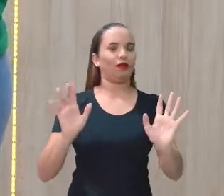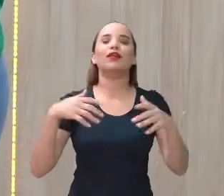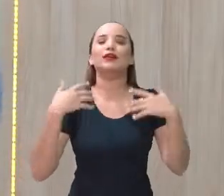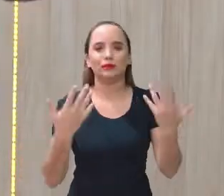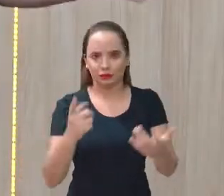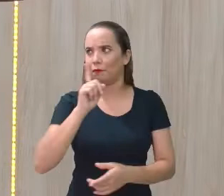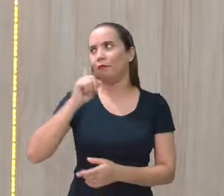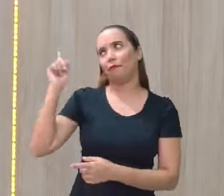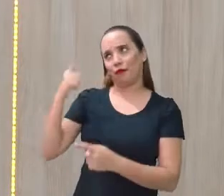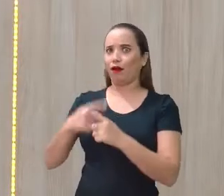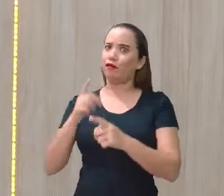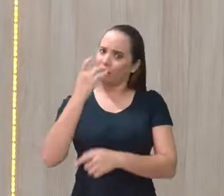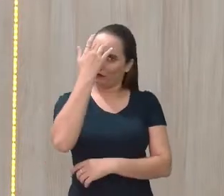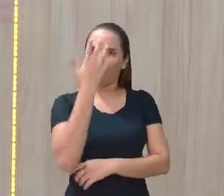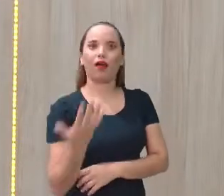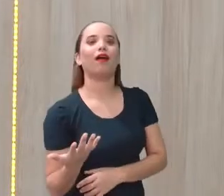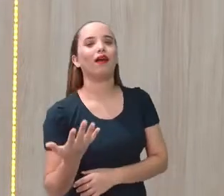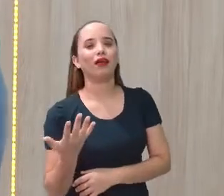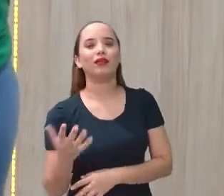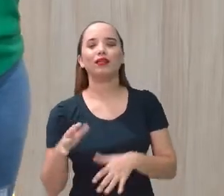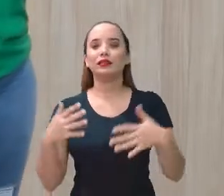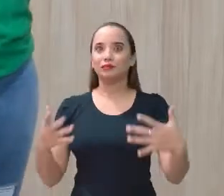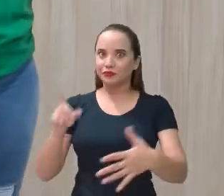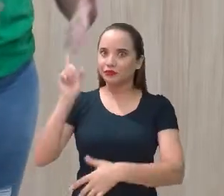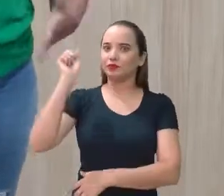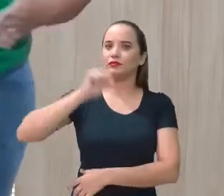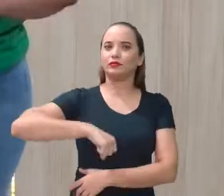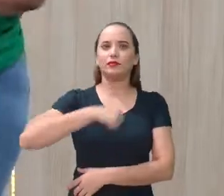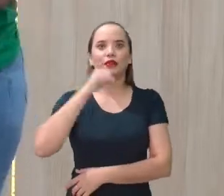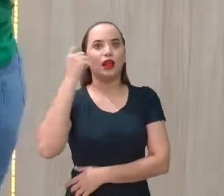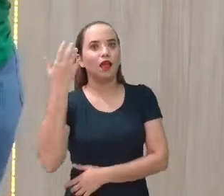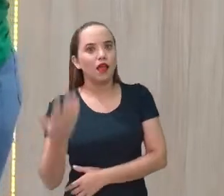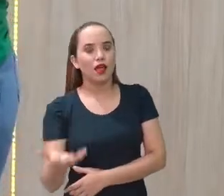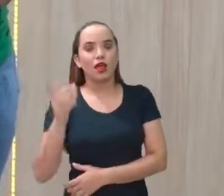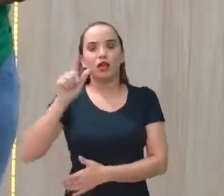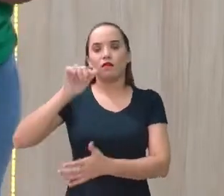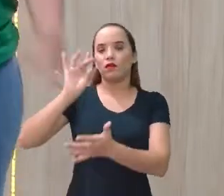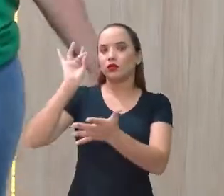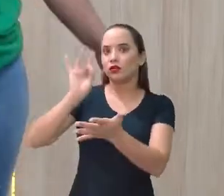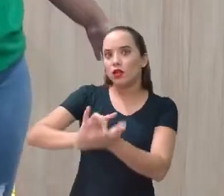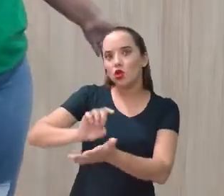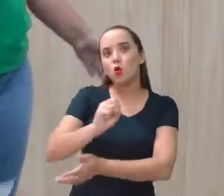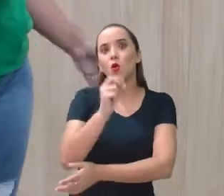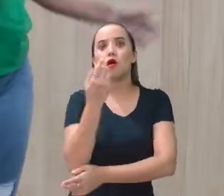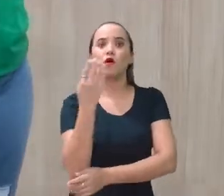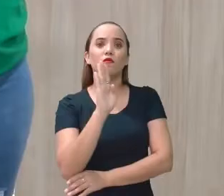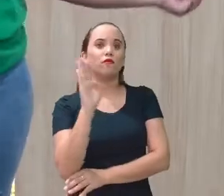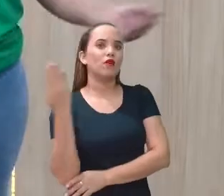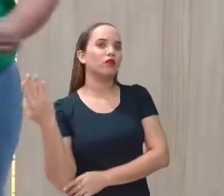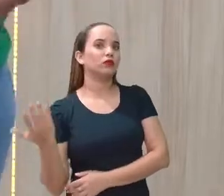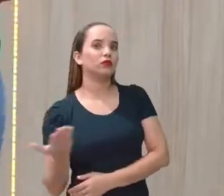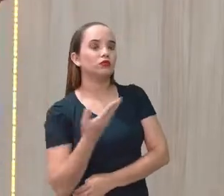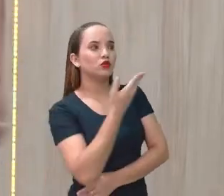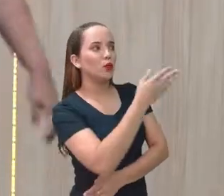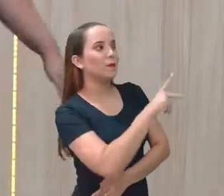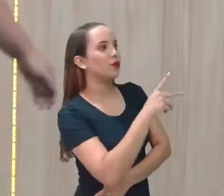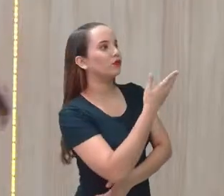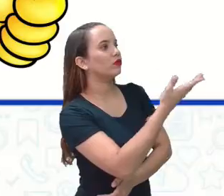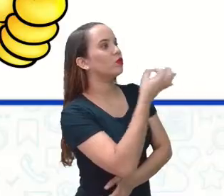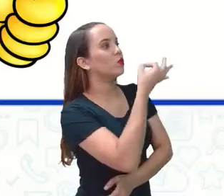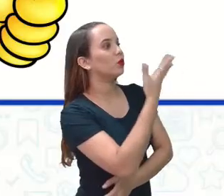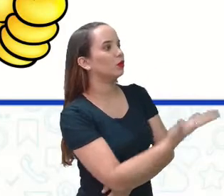é muito fácil de responder. Isso é verdadeiro ou isso é falso? Professora